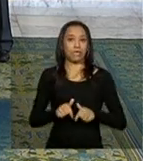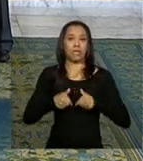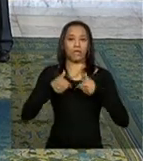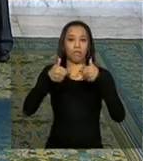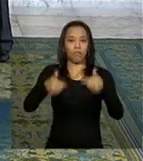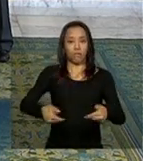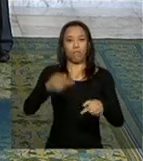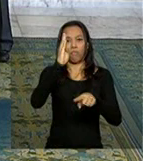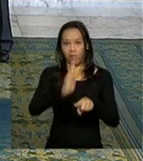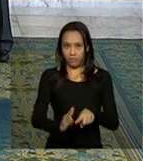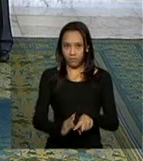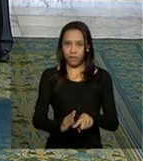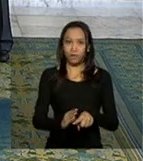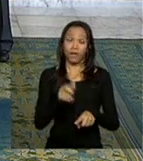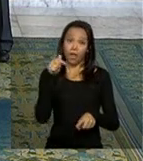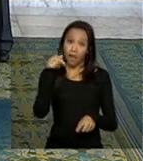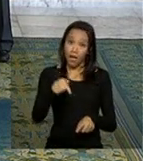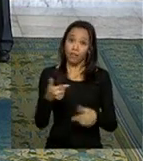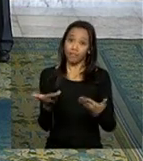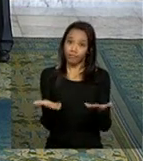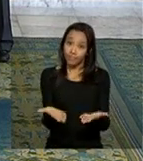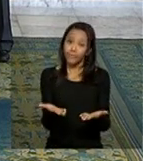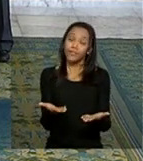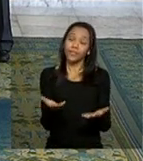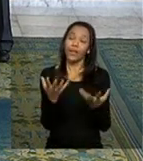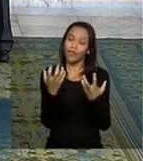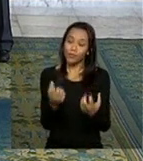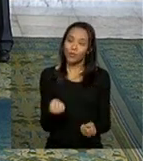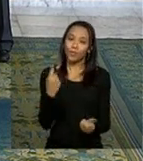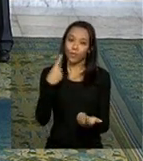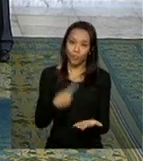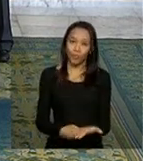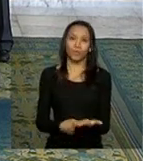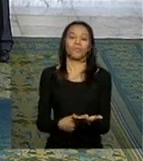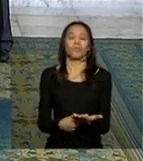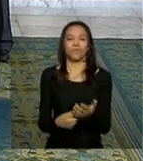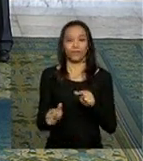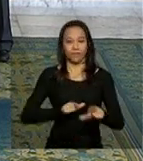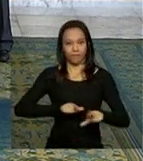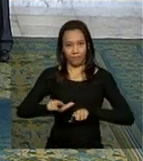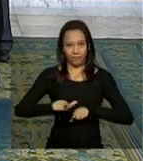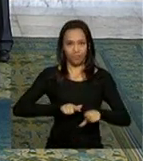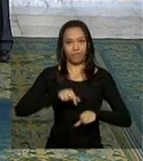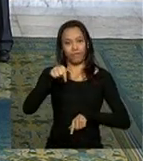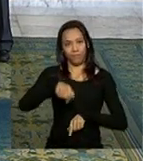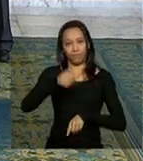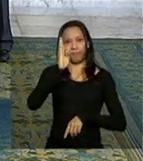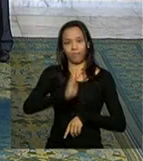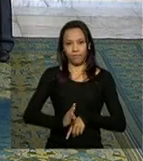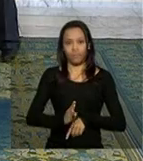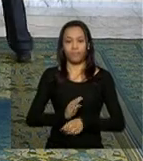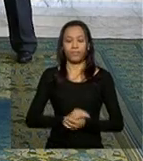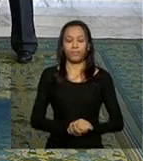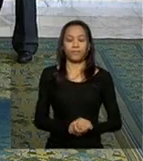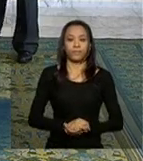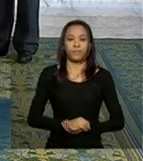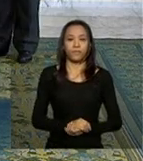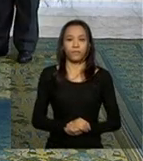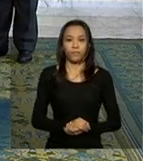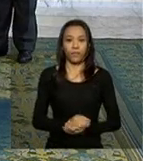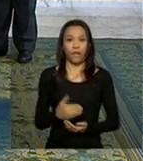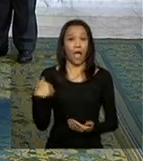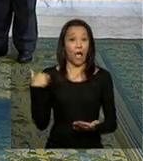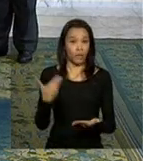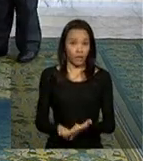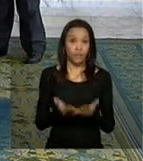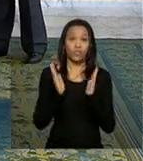partir deste ato, o embaixador assume oficialmente a sua função aqui no Brasil. Até